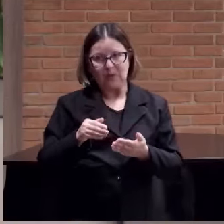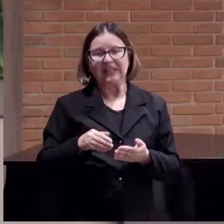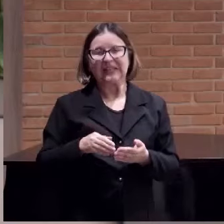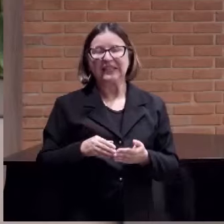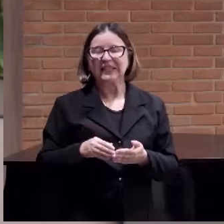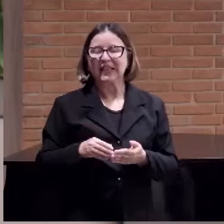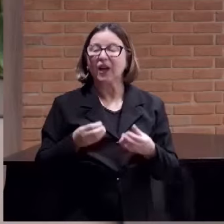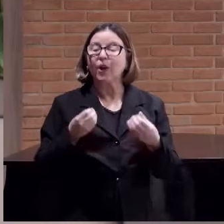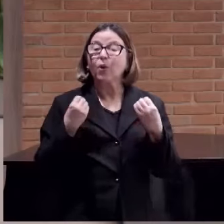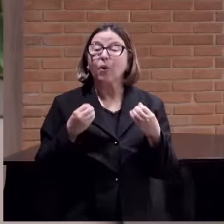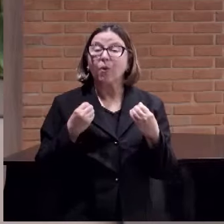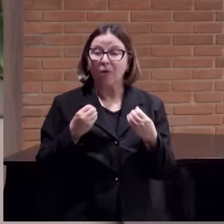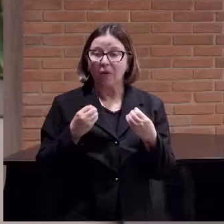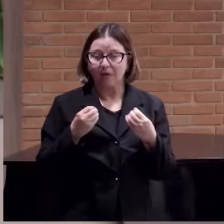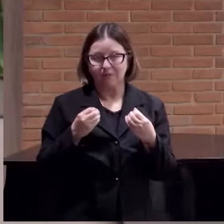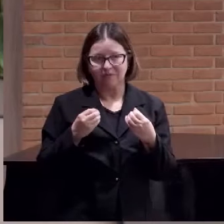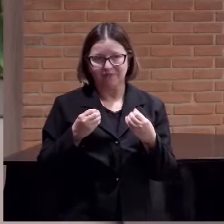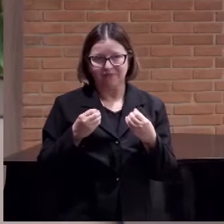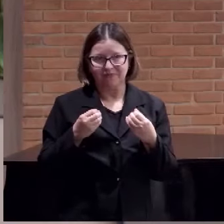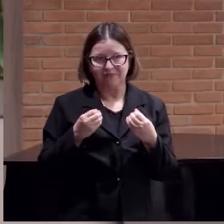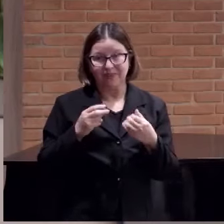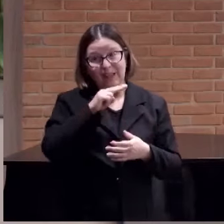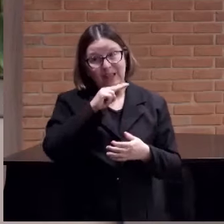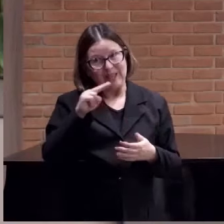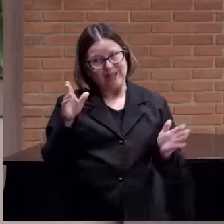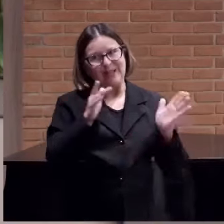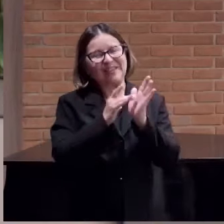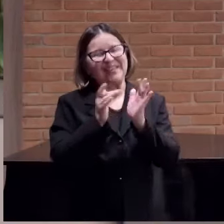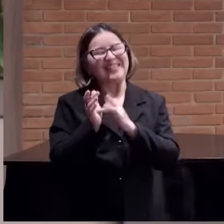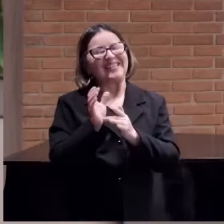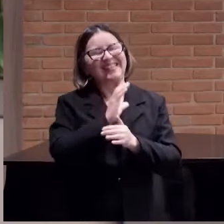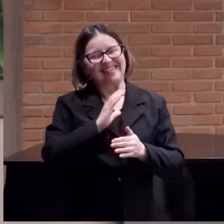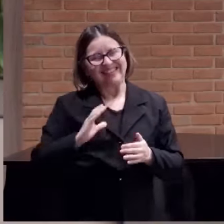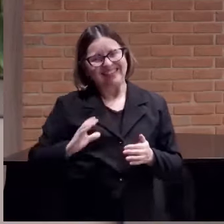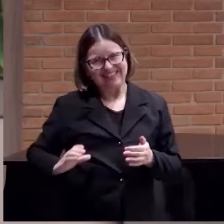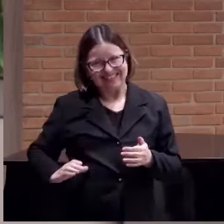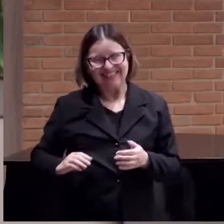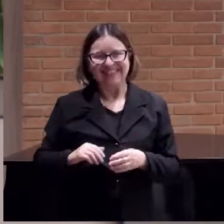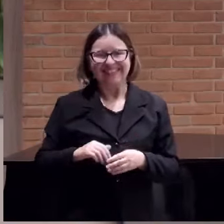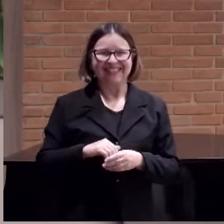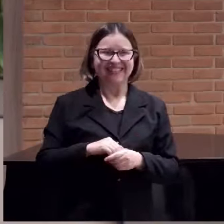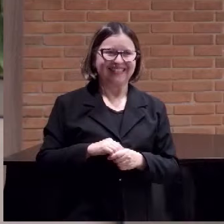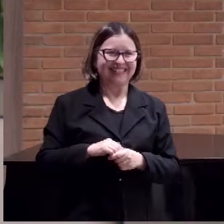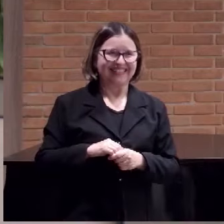Expulsar como? Em nome de Jesus Cristo.